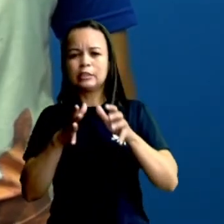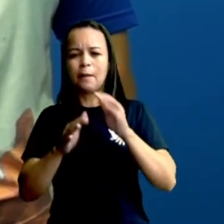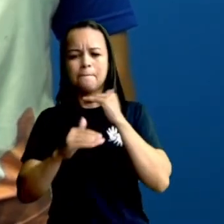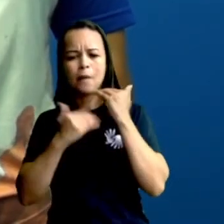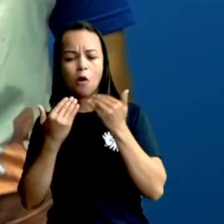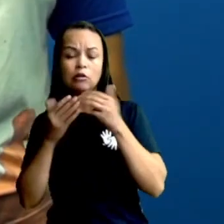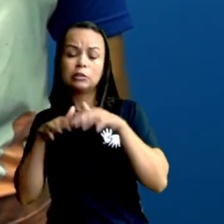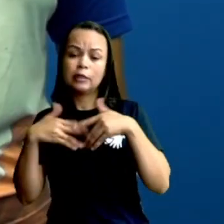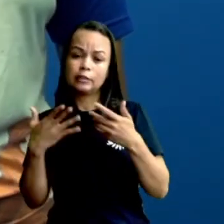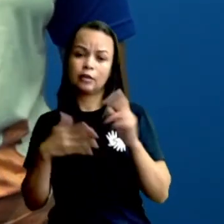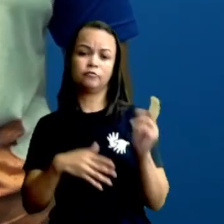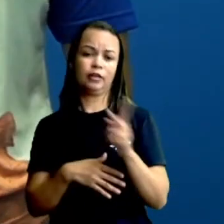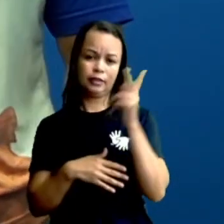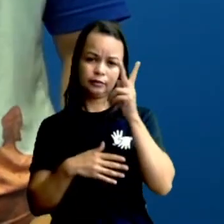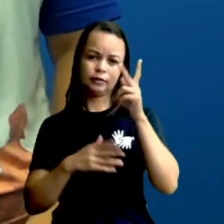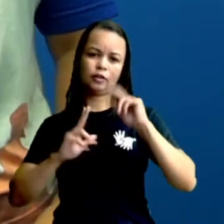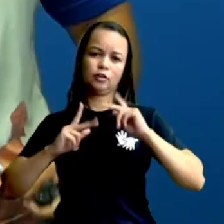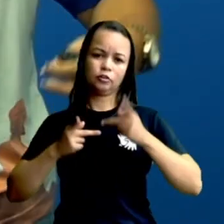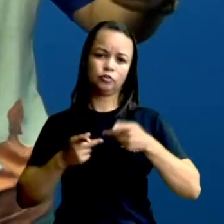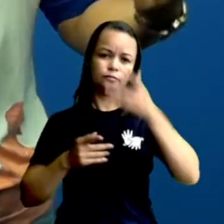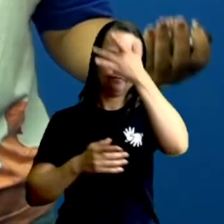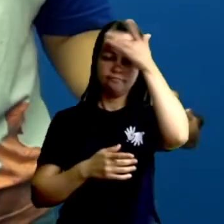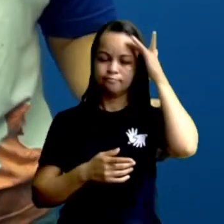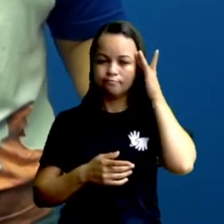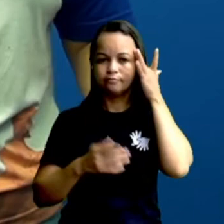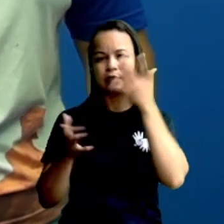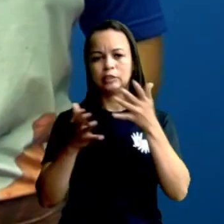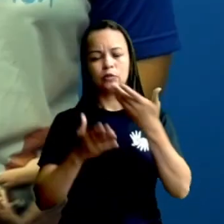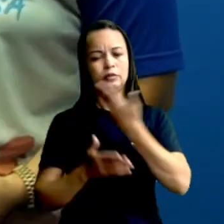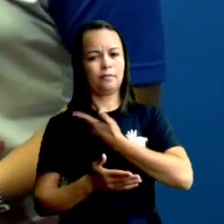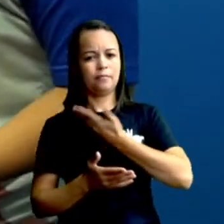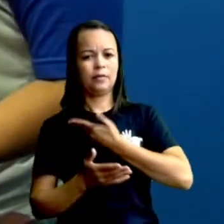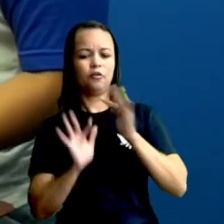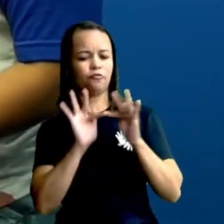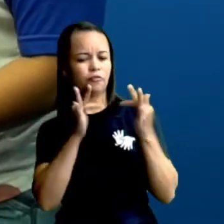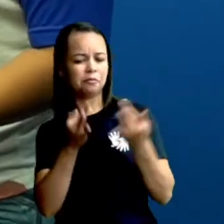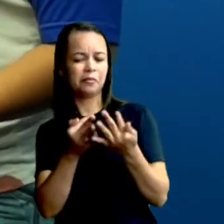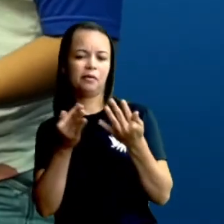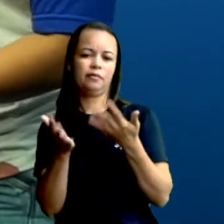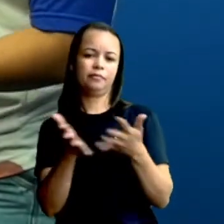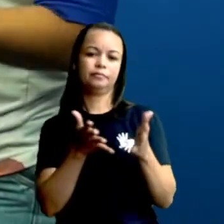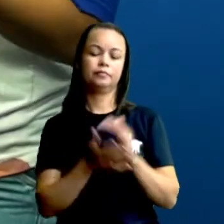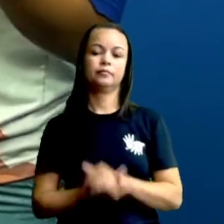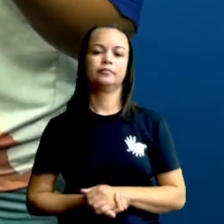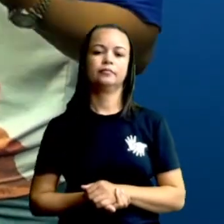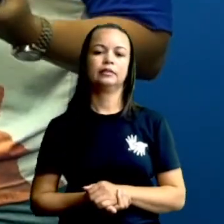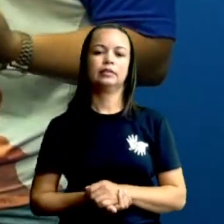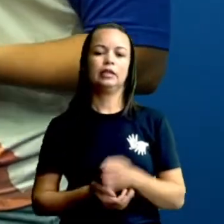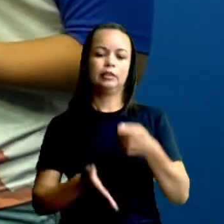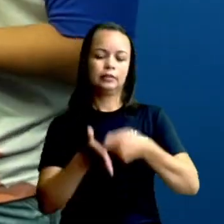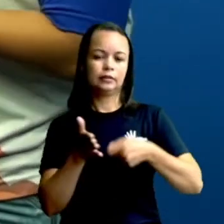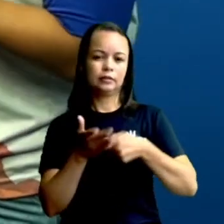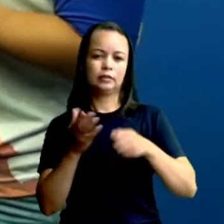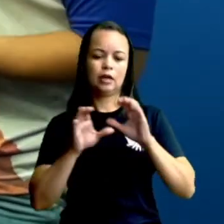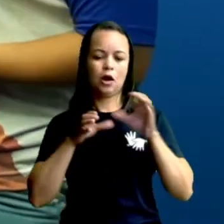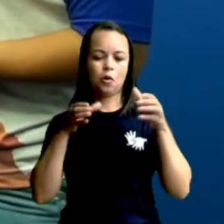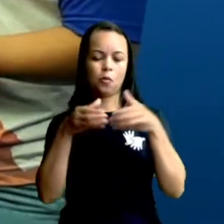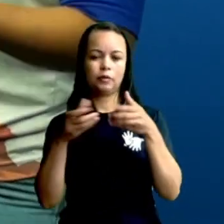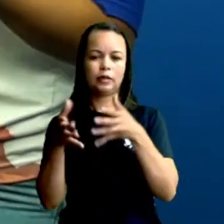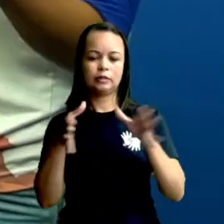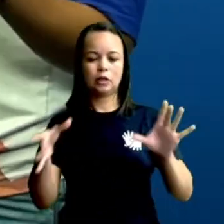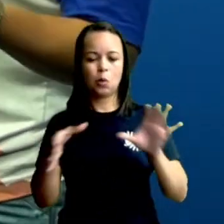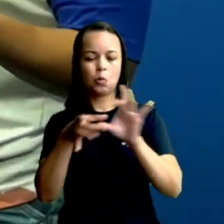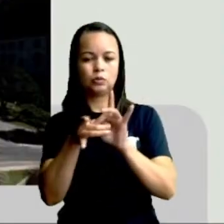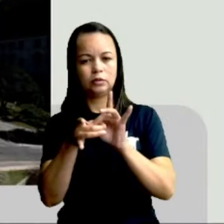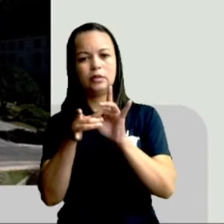gente aprende a valorizar mais as pessoas, nossos parentes, nossos amigos. As crises obrigam as comunidades a se